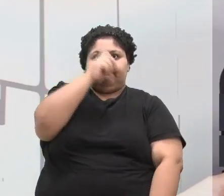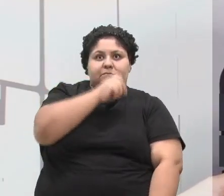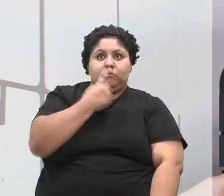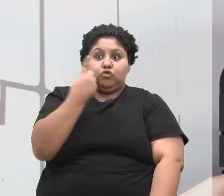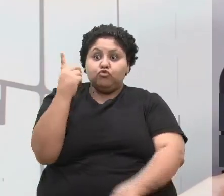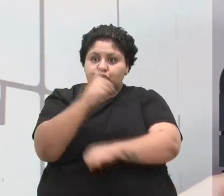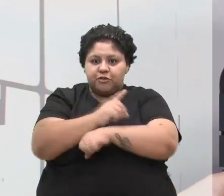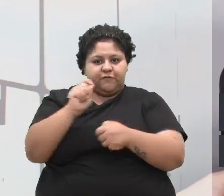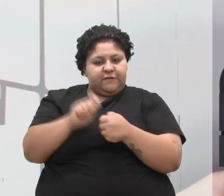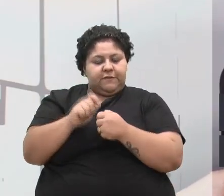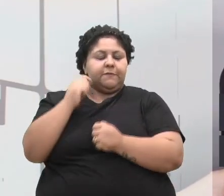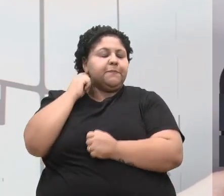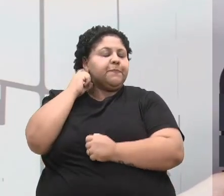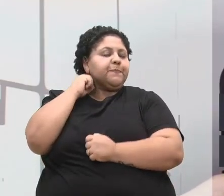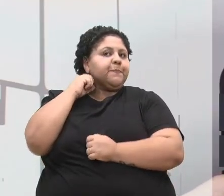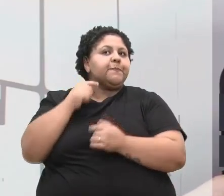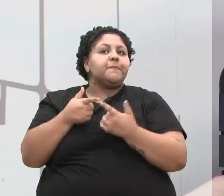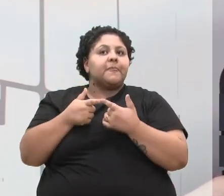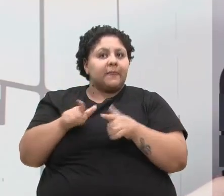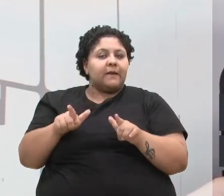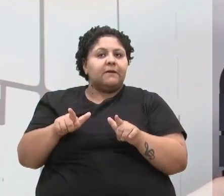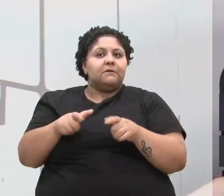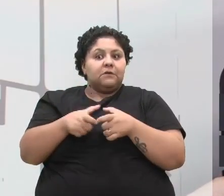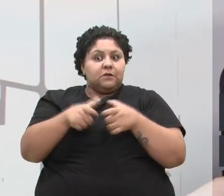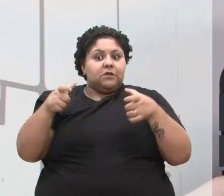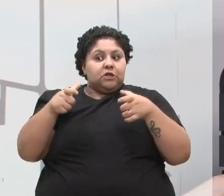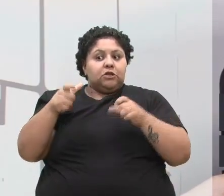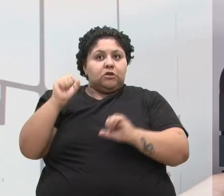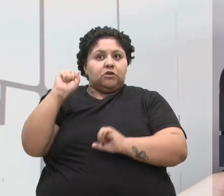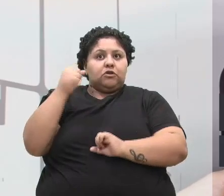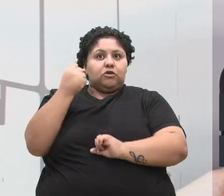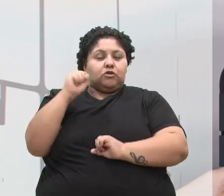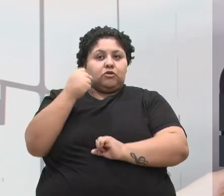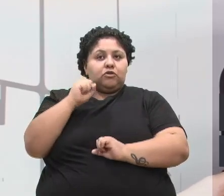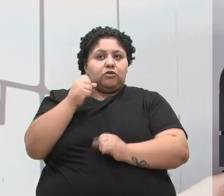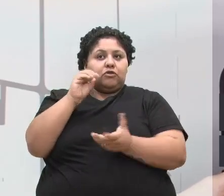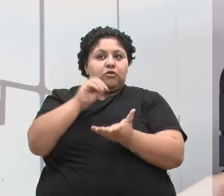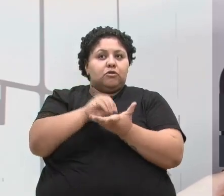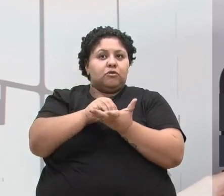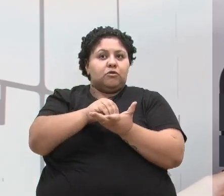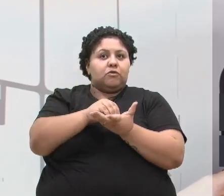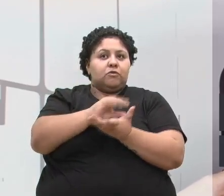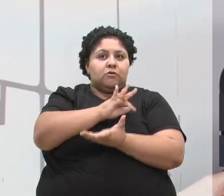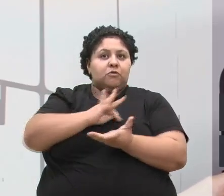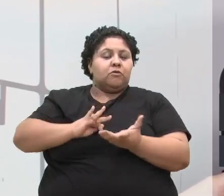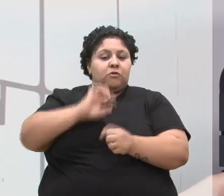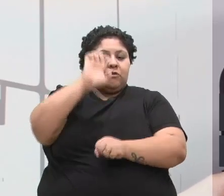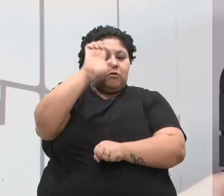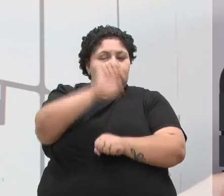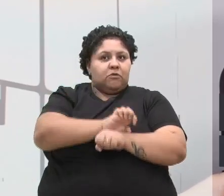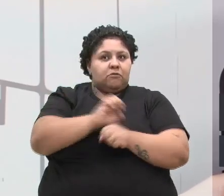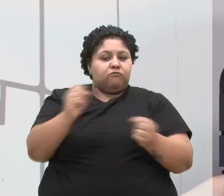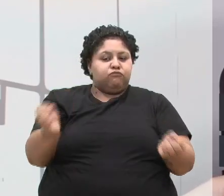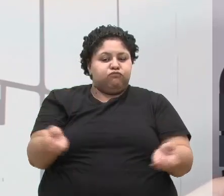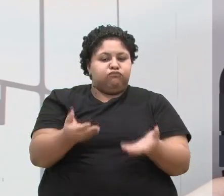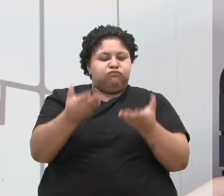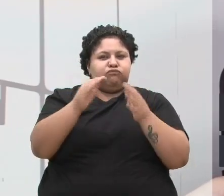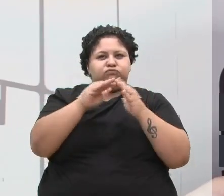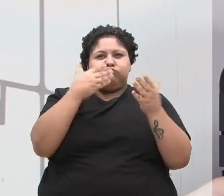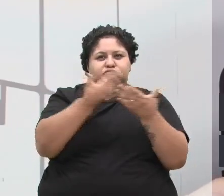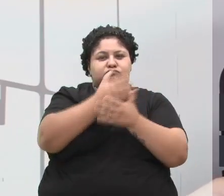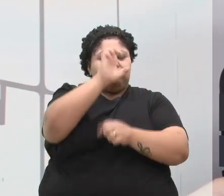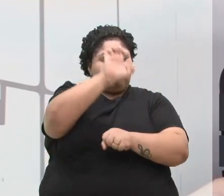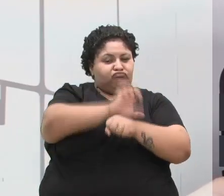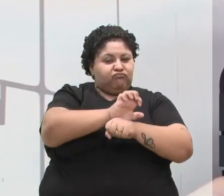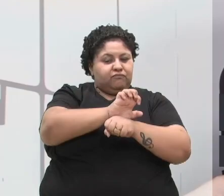fazer isso, mas já aumentou para 8 o descaso que o governo estadual está promovendo, infelizmente, nas escolas